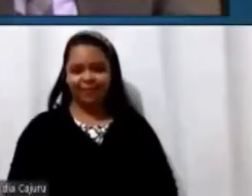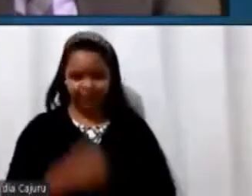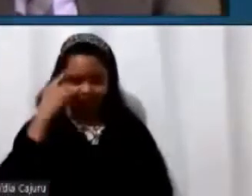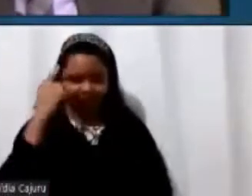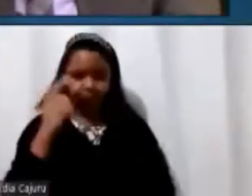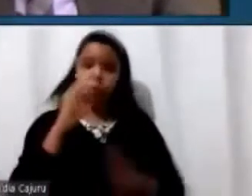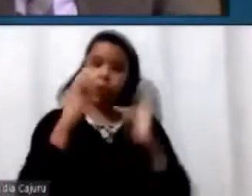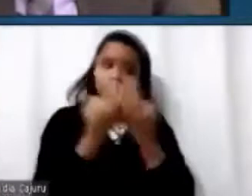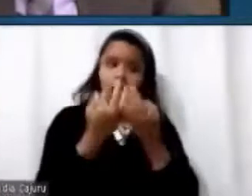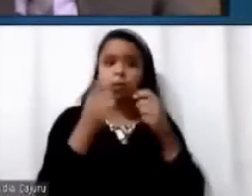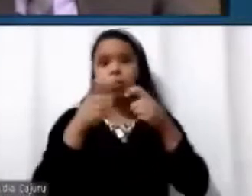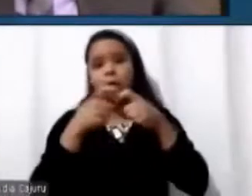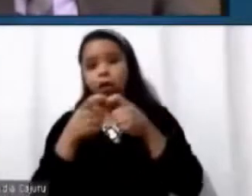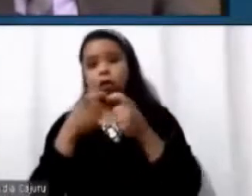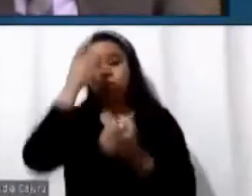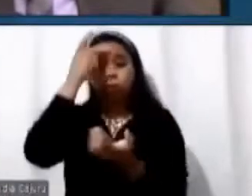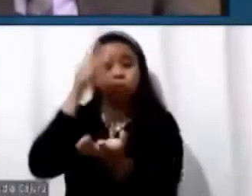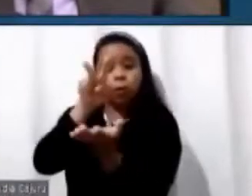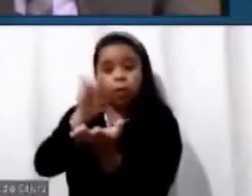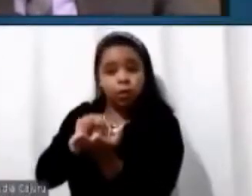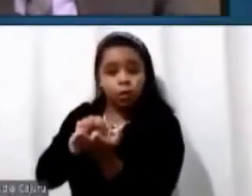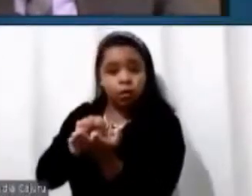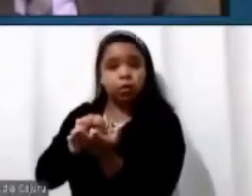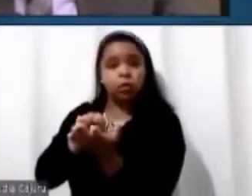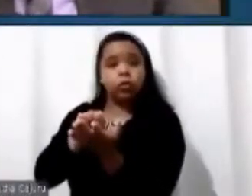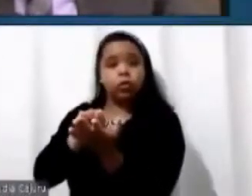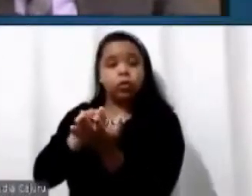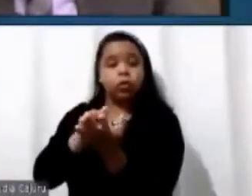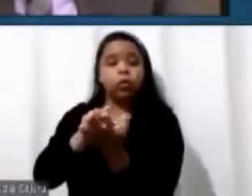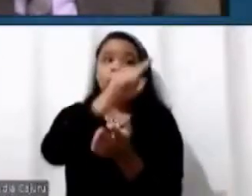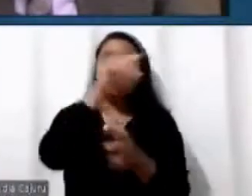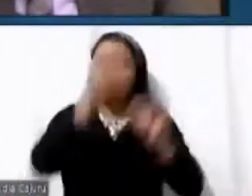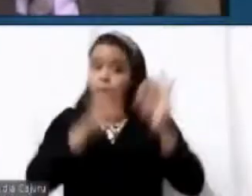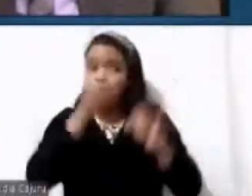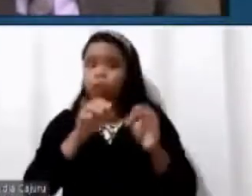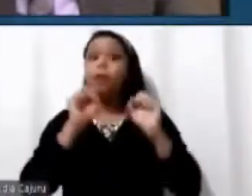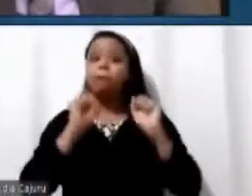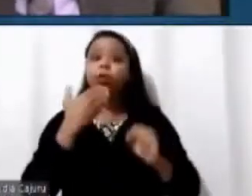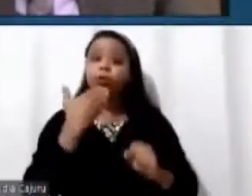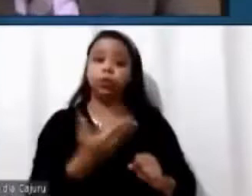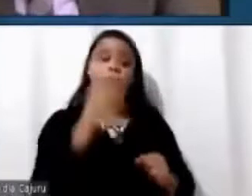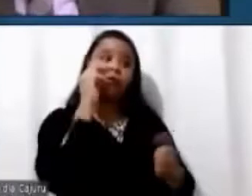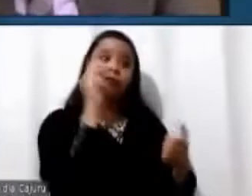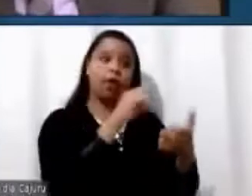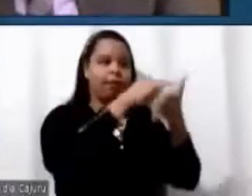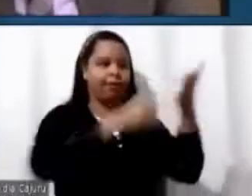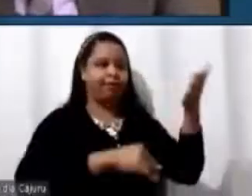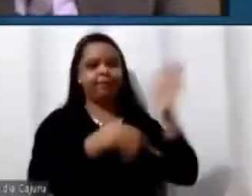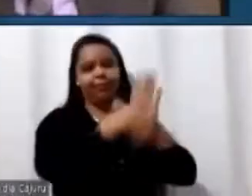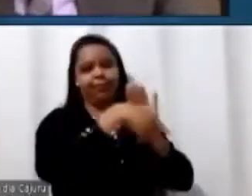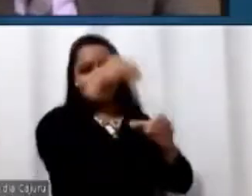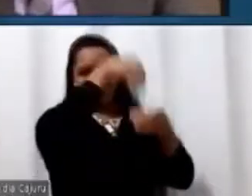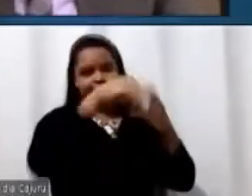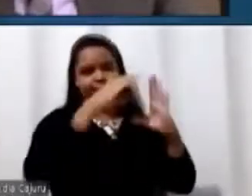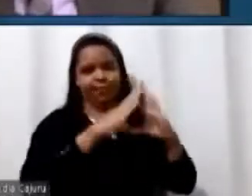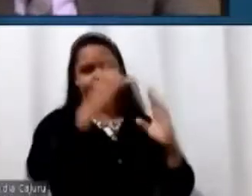ao documento aí do prontuário, aos documentos do prontuário, ou ao prontuário para tirar cópias, etc, etc. Inclusive fotos, né, ele pode tirar. Por que